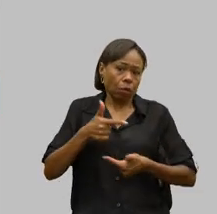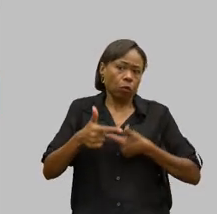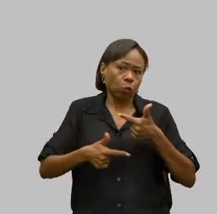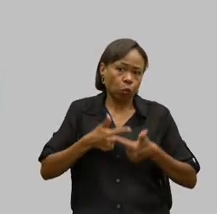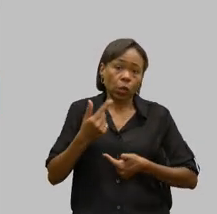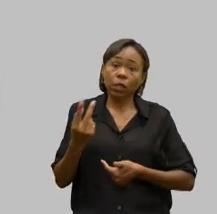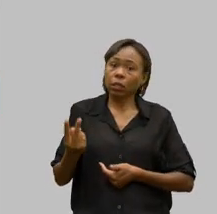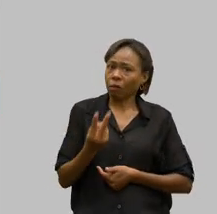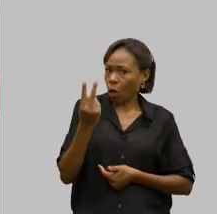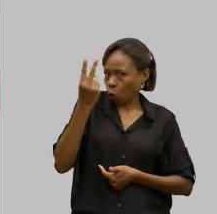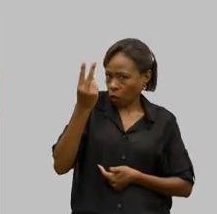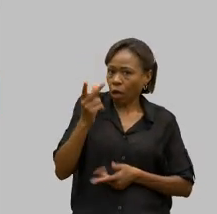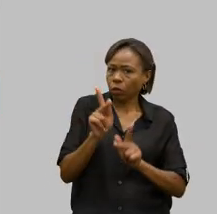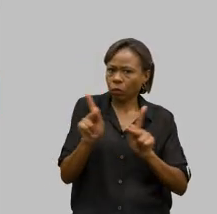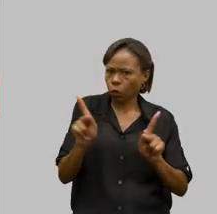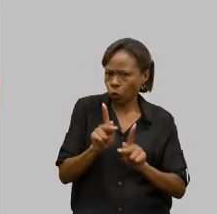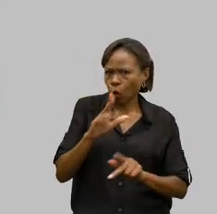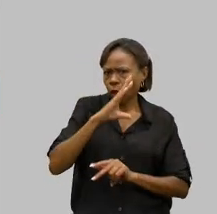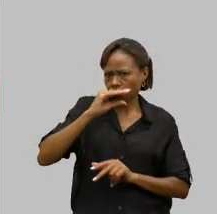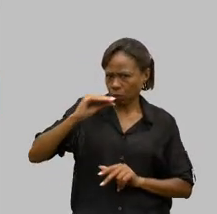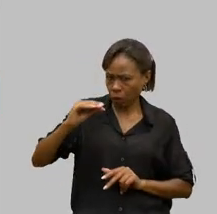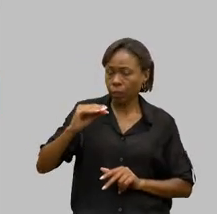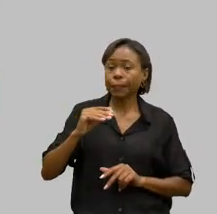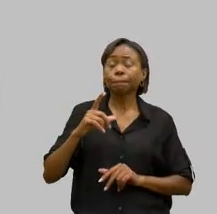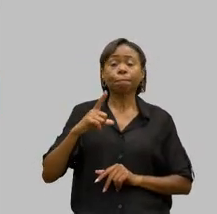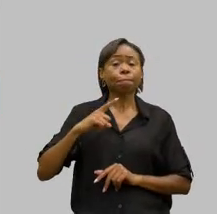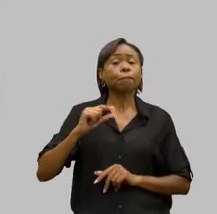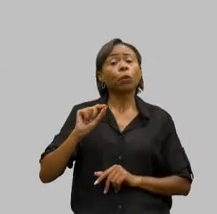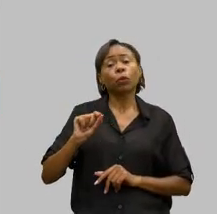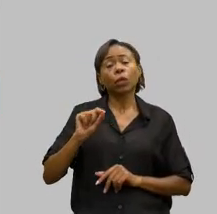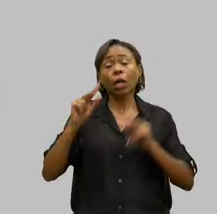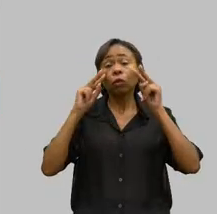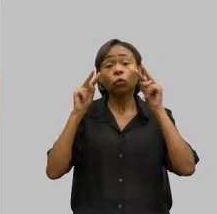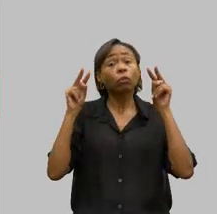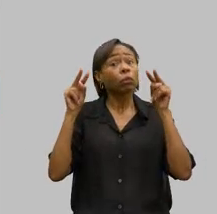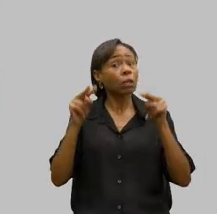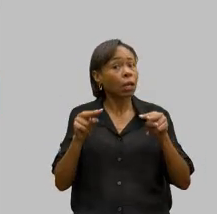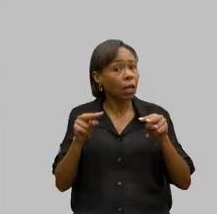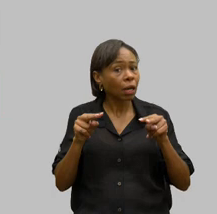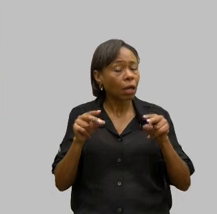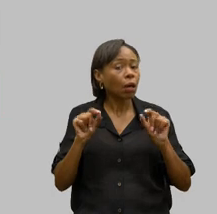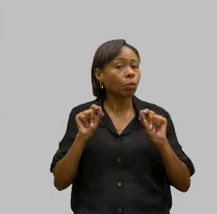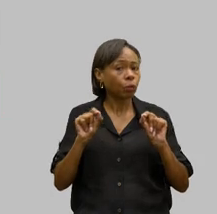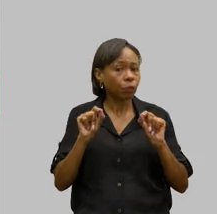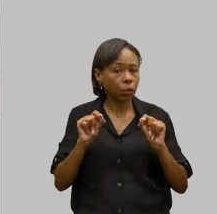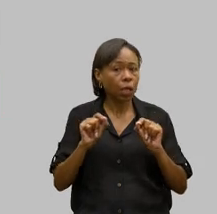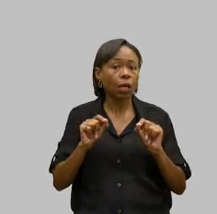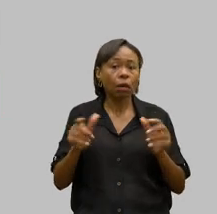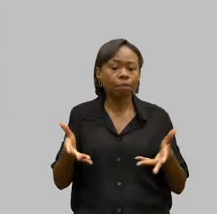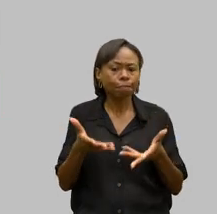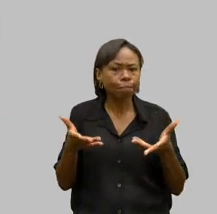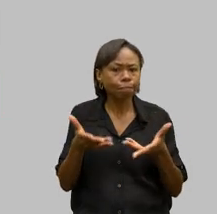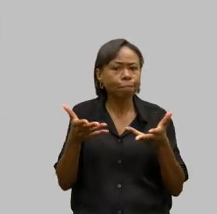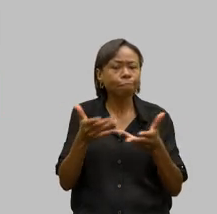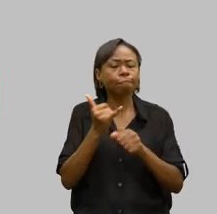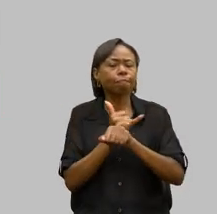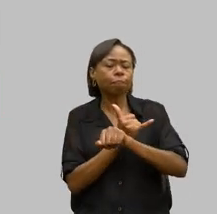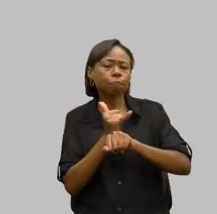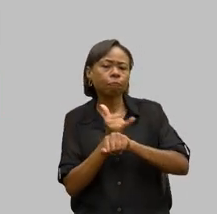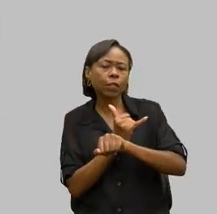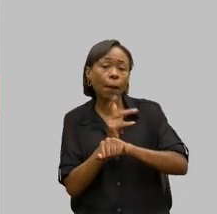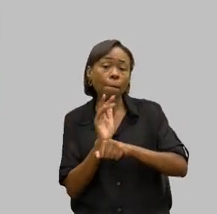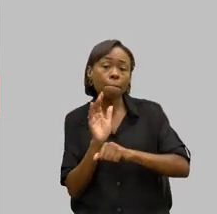valorização dos servidores, dentro da sua carreira, nós também temos um olhar atencioso para podermos desenvolver ferramentas e apoio